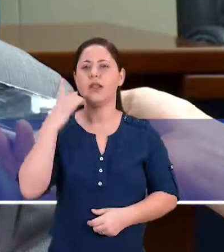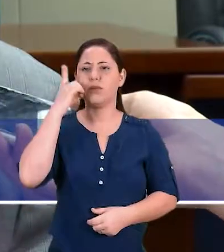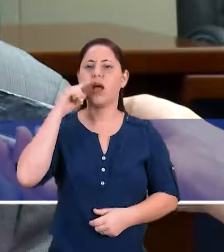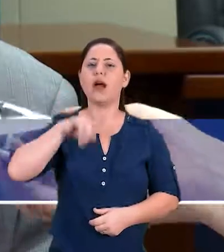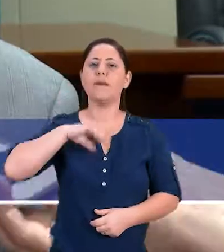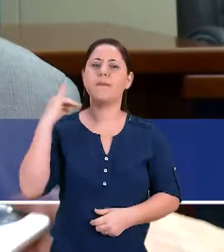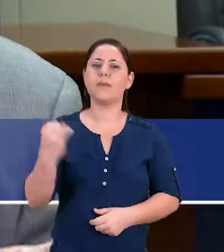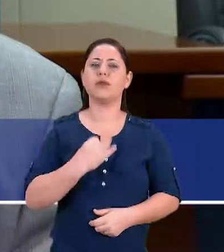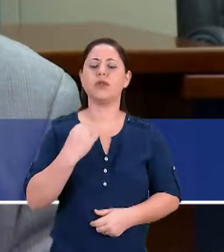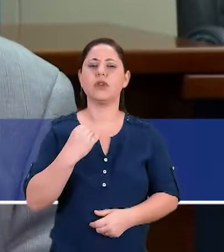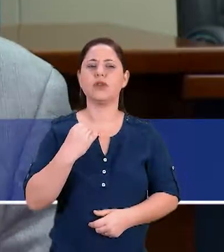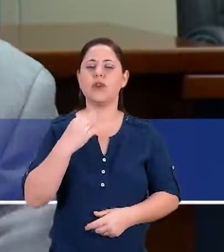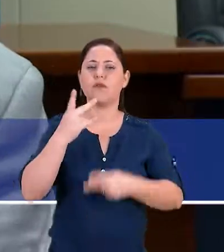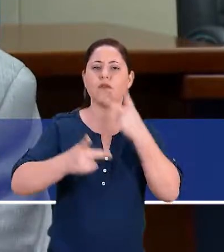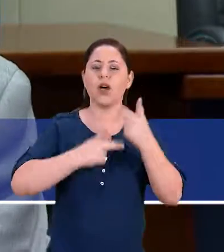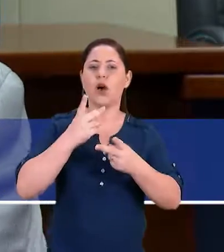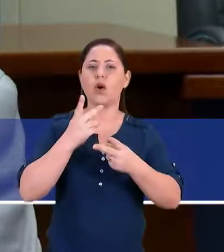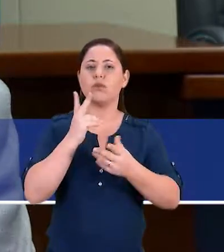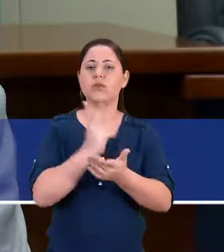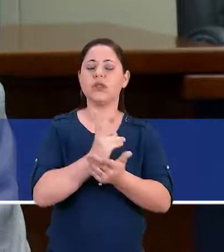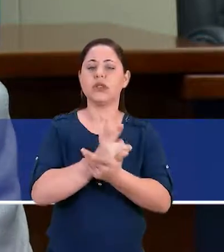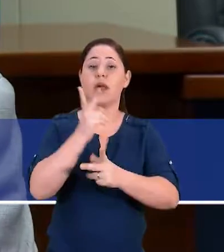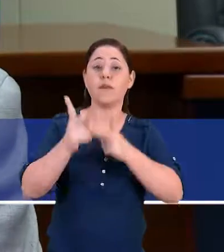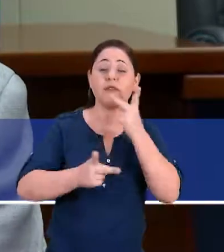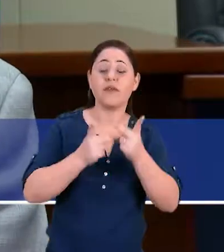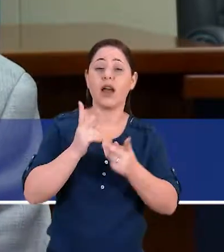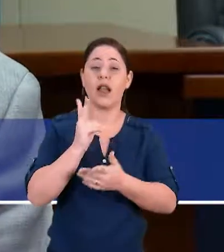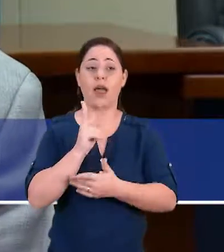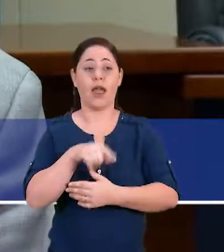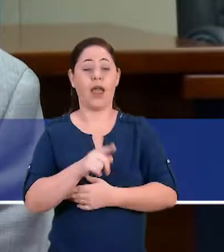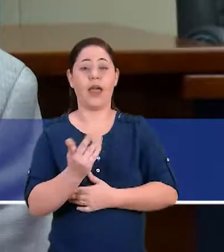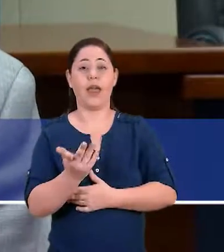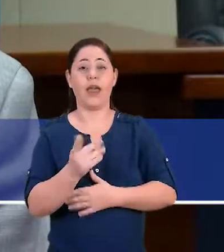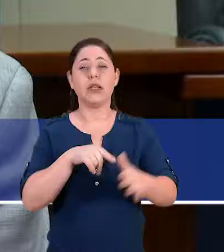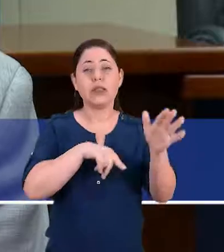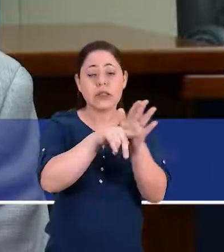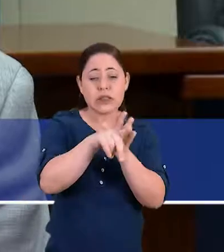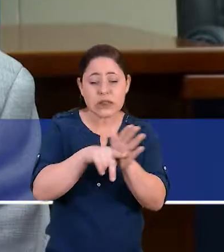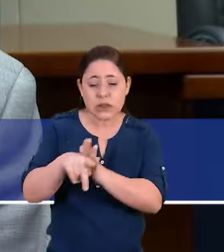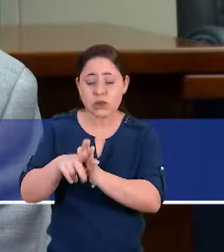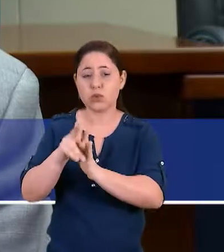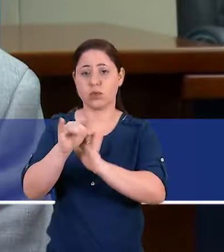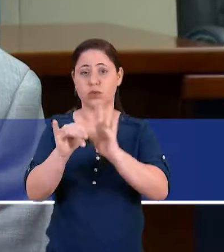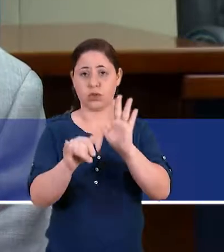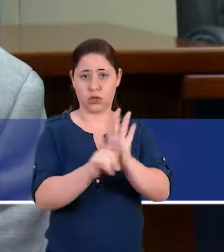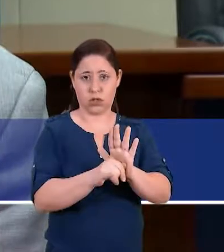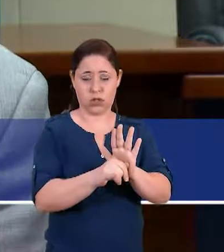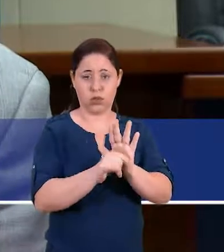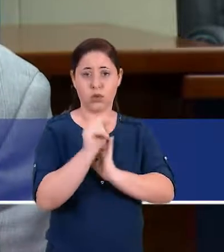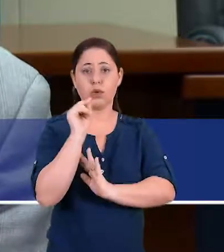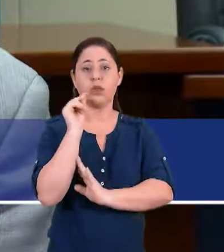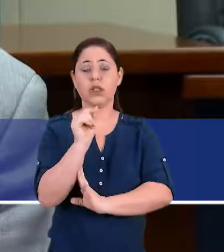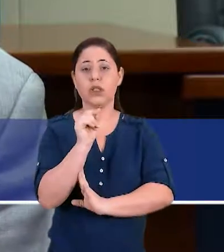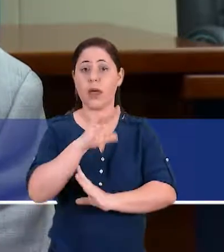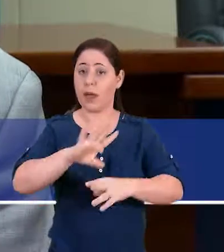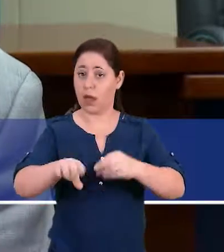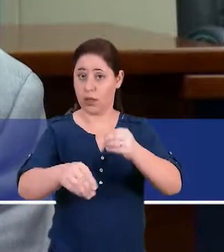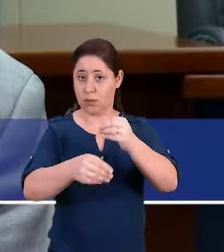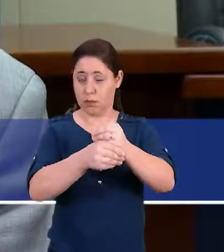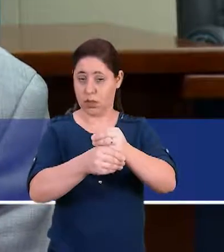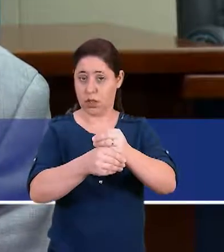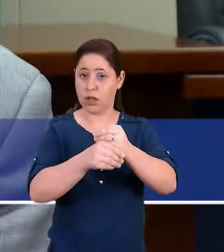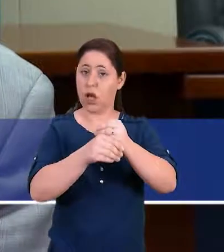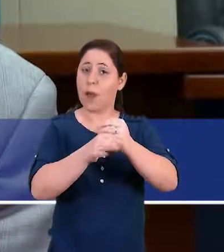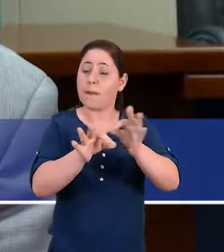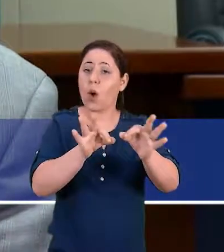Legislativa. Deputado, é importante salientar, como o senhor sempre diz aqui durante a análise desses projetos, que